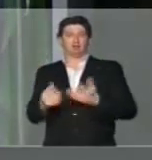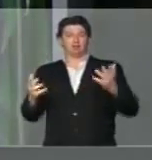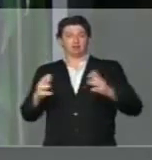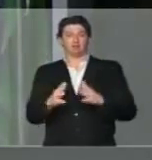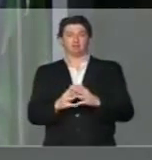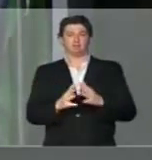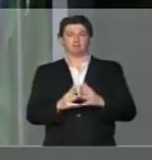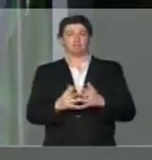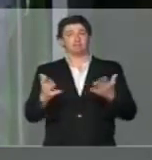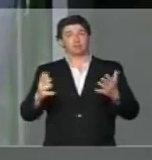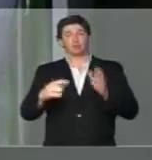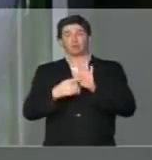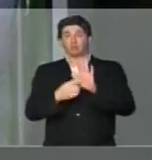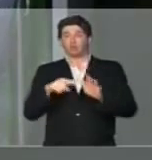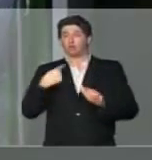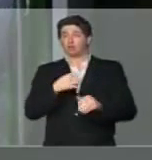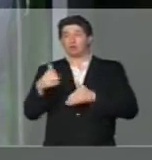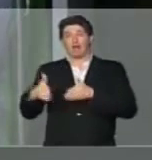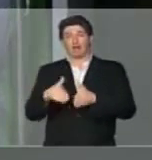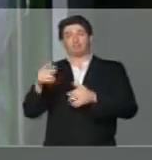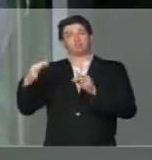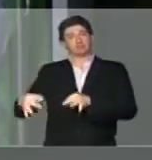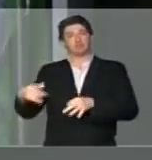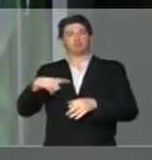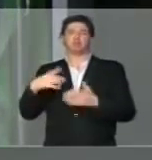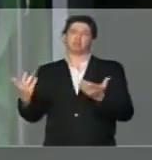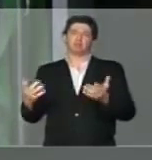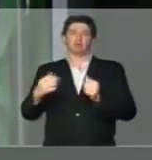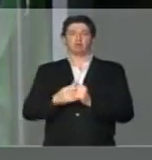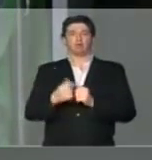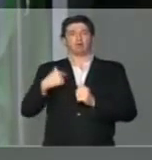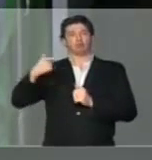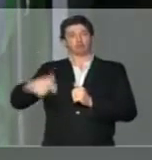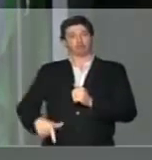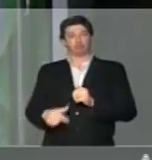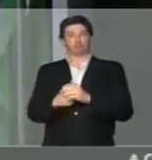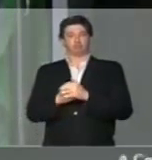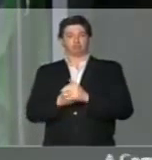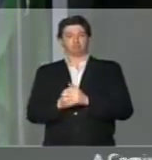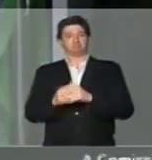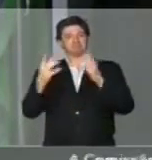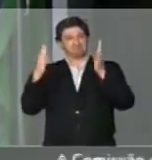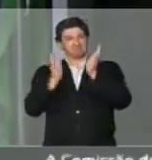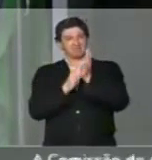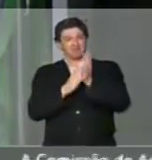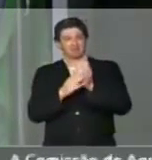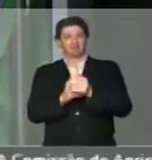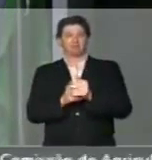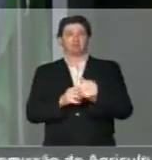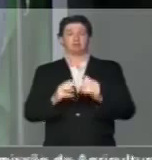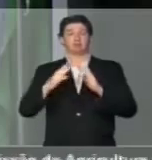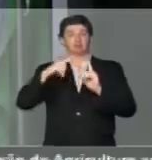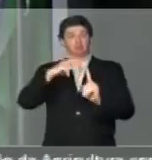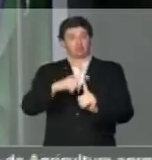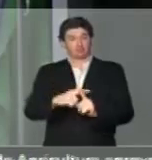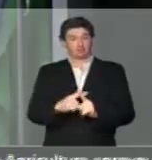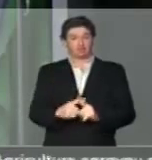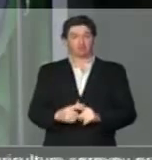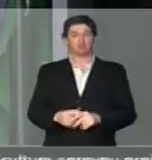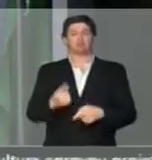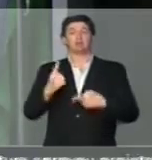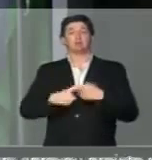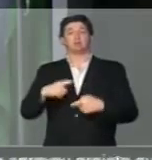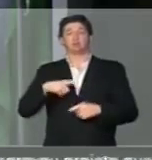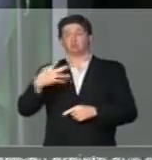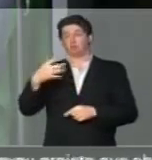que a gente está no caminho certo. Então, presidente, eu vou aqui mais uma vez parabenizar a igreja pelos seus